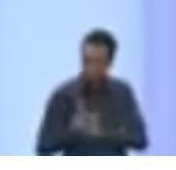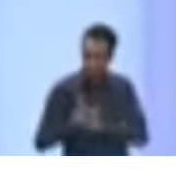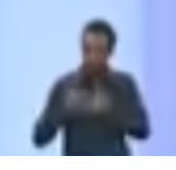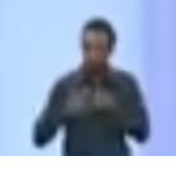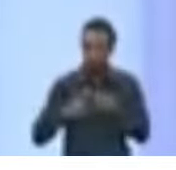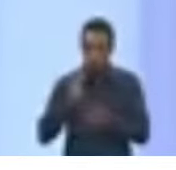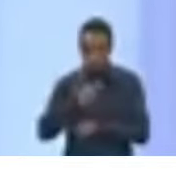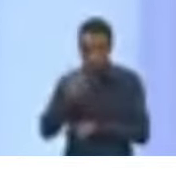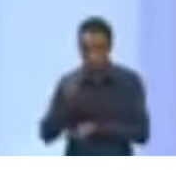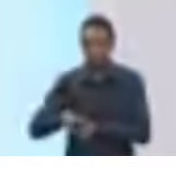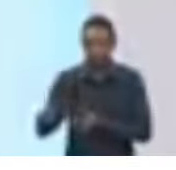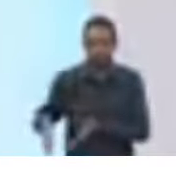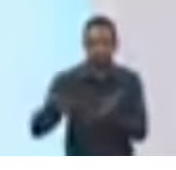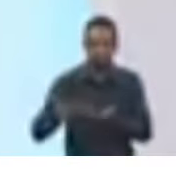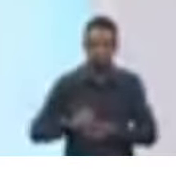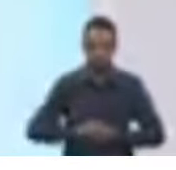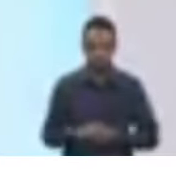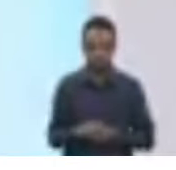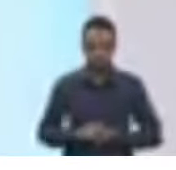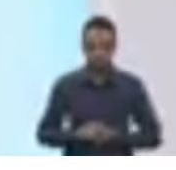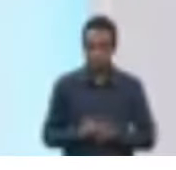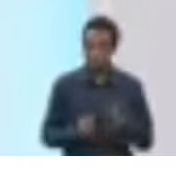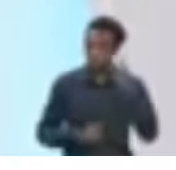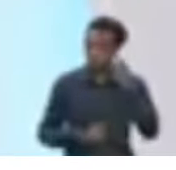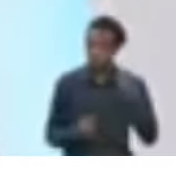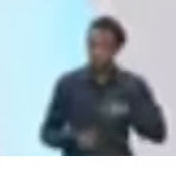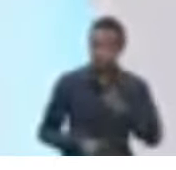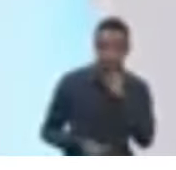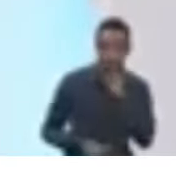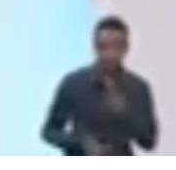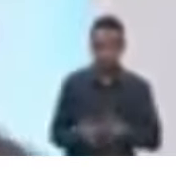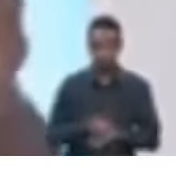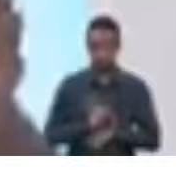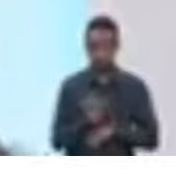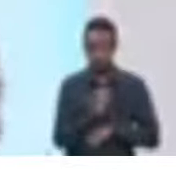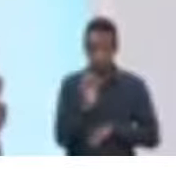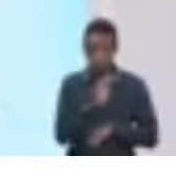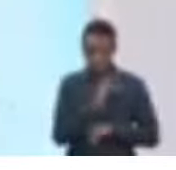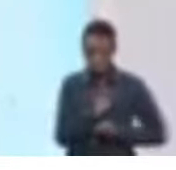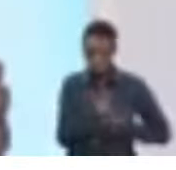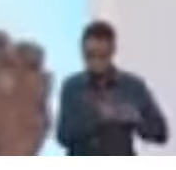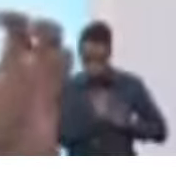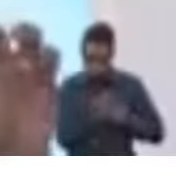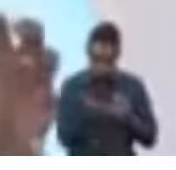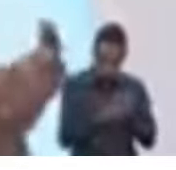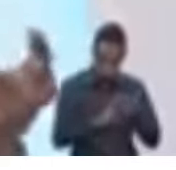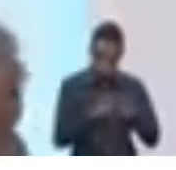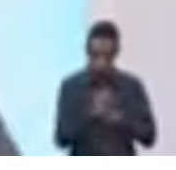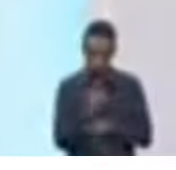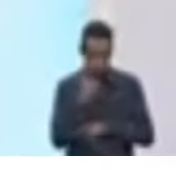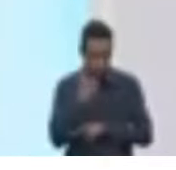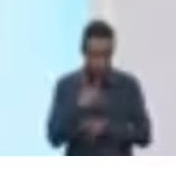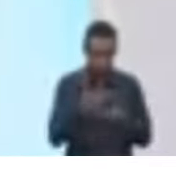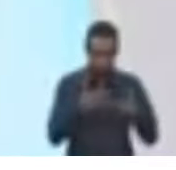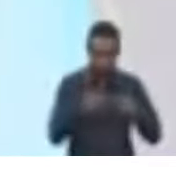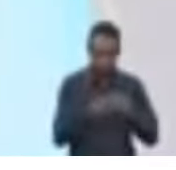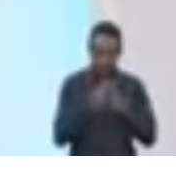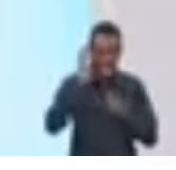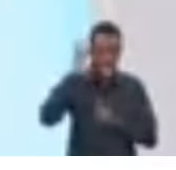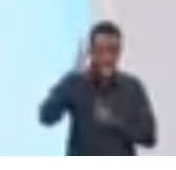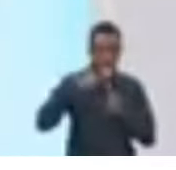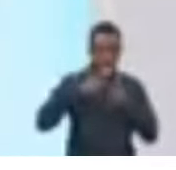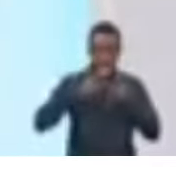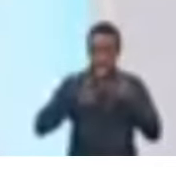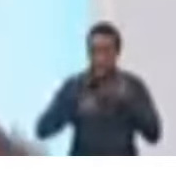nossas mulheres precisam. São Paulo precisa de medidas estruturantes, não medidas tópicas, nem produtos de fantasia,